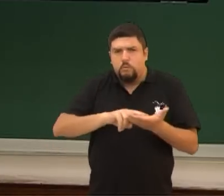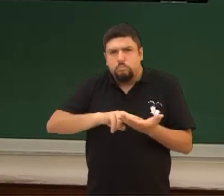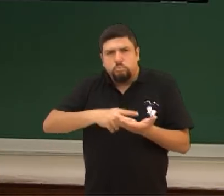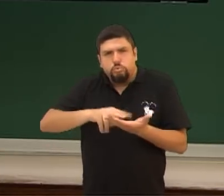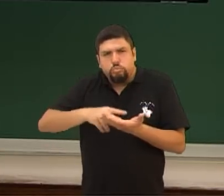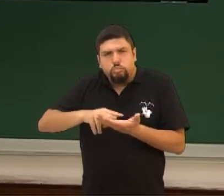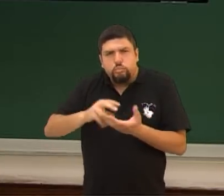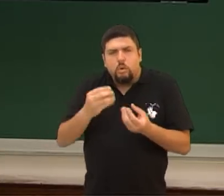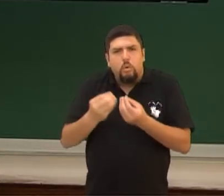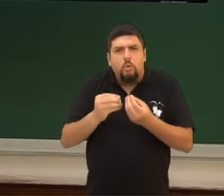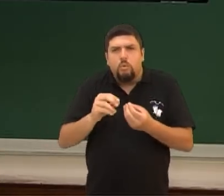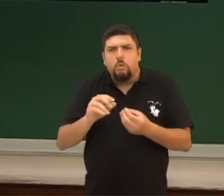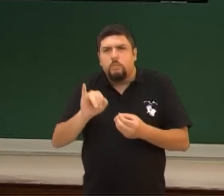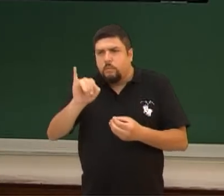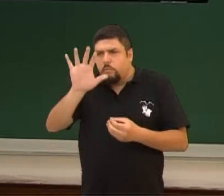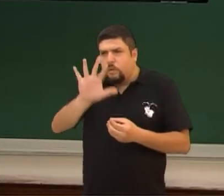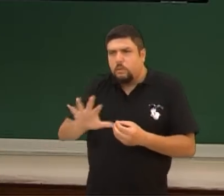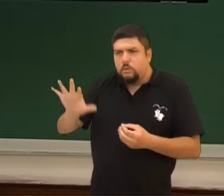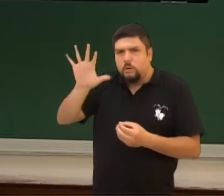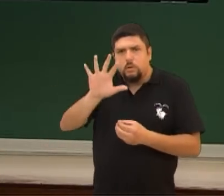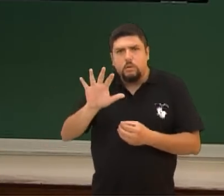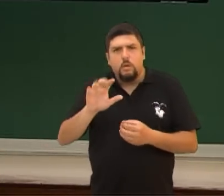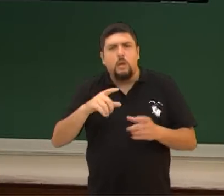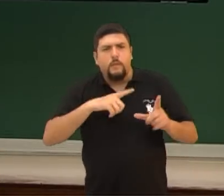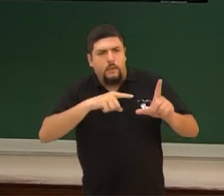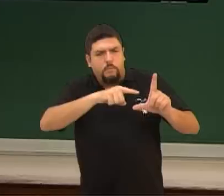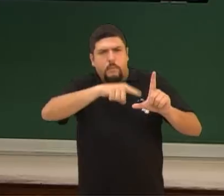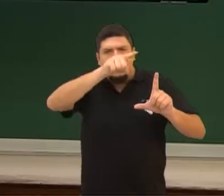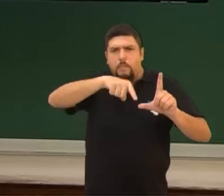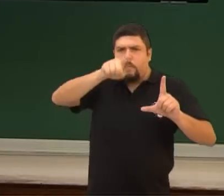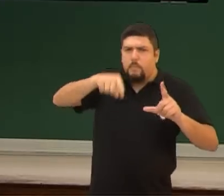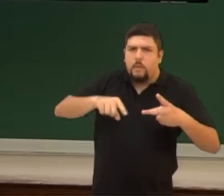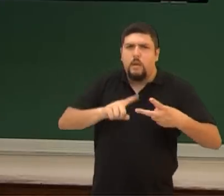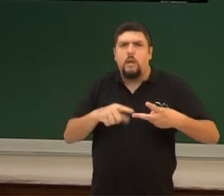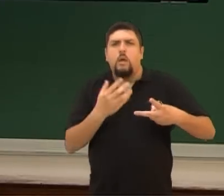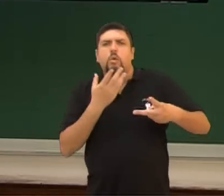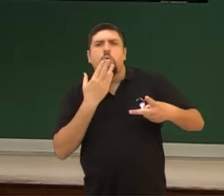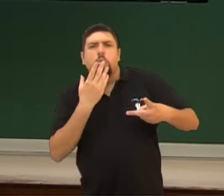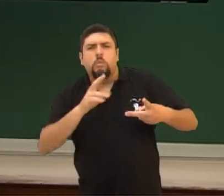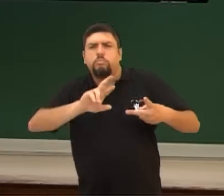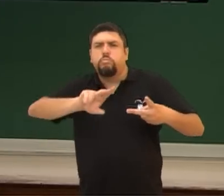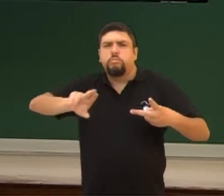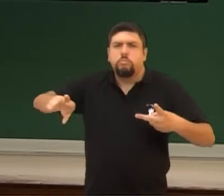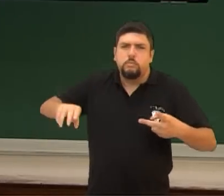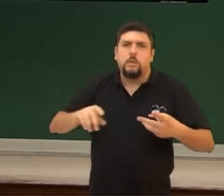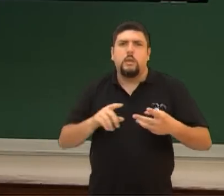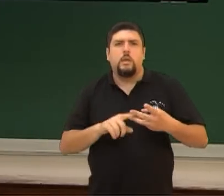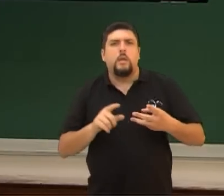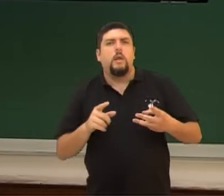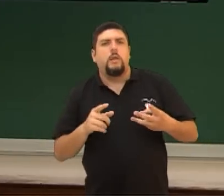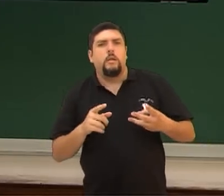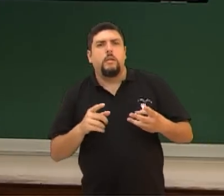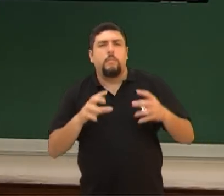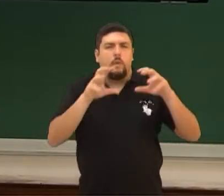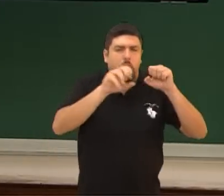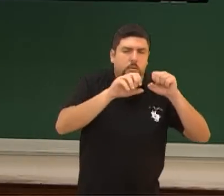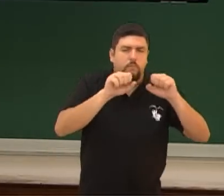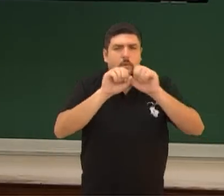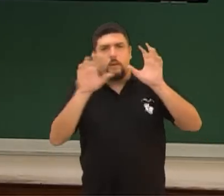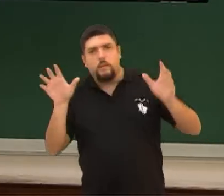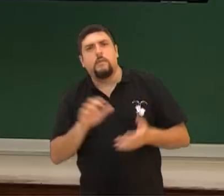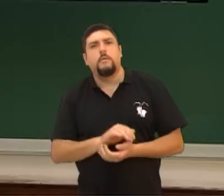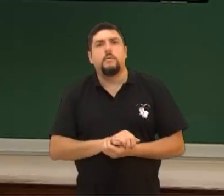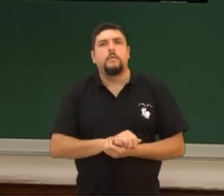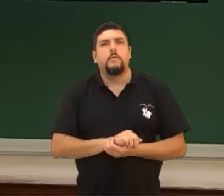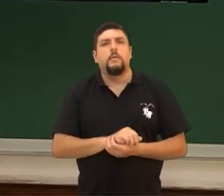material gráfico diverso, né? Nós tivemos vários gráficos, tonalidades diferentes, né? Das cores também diferentes.